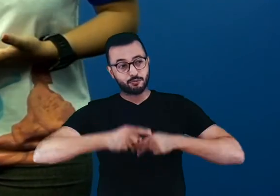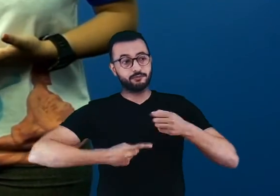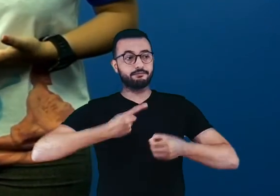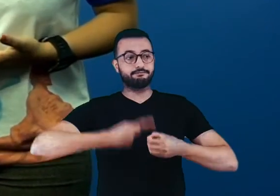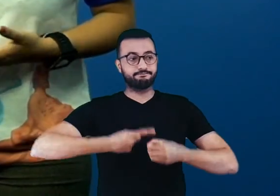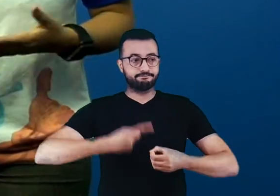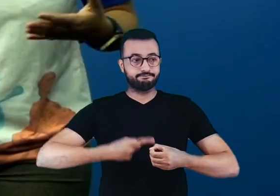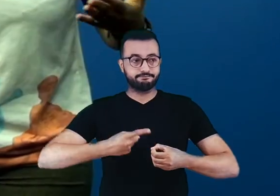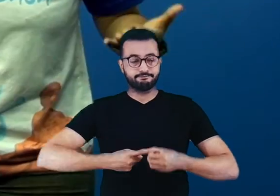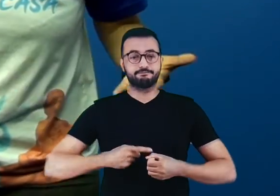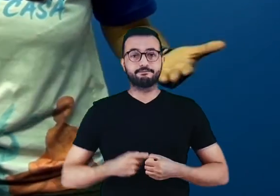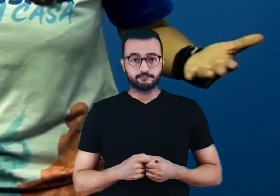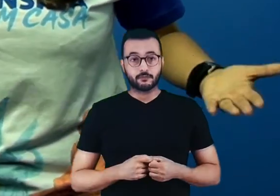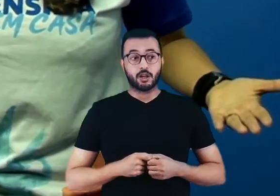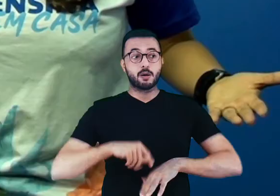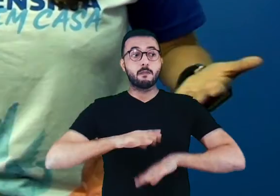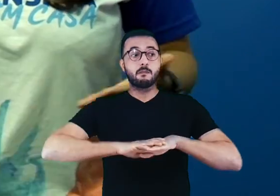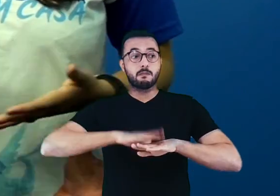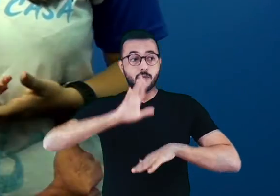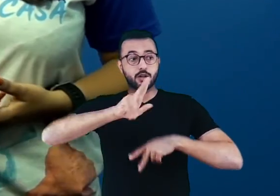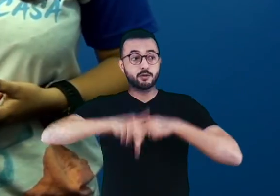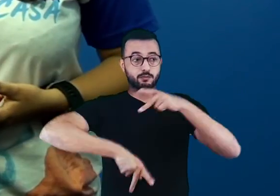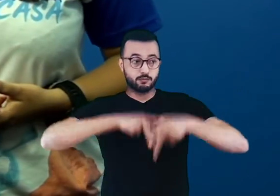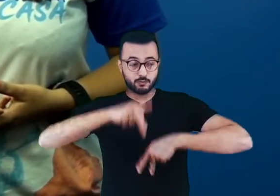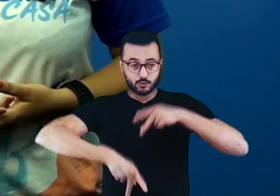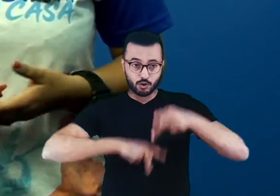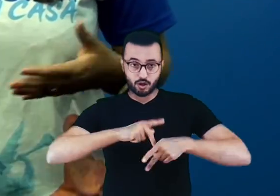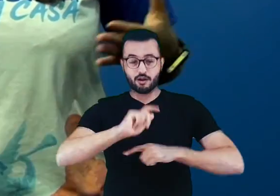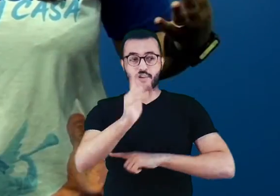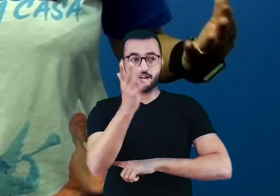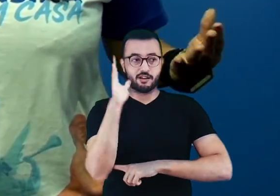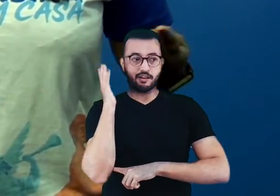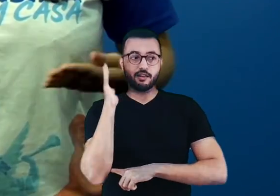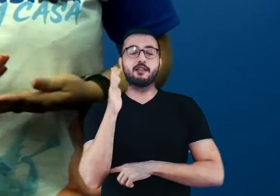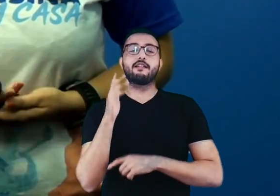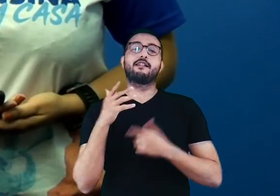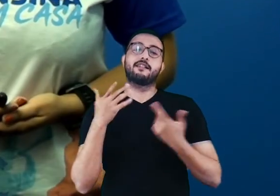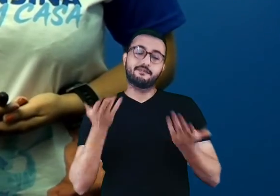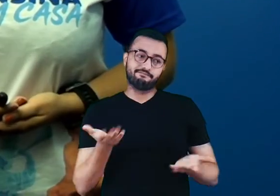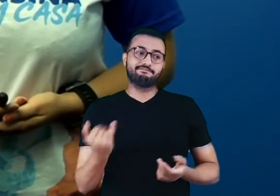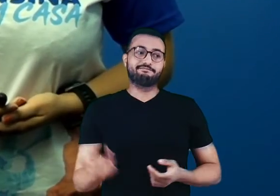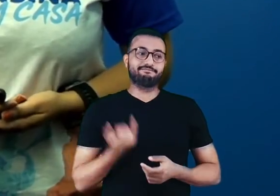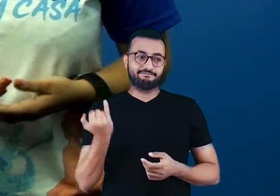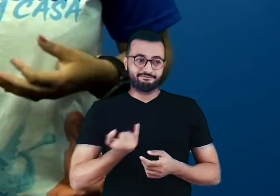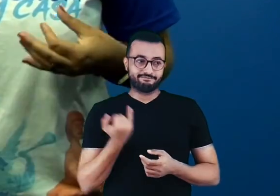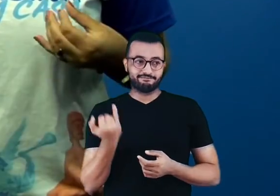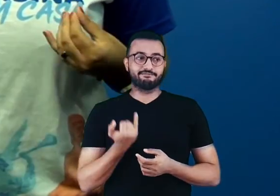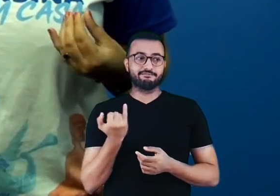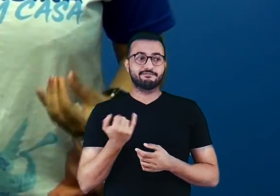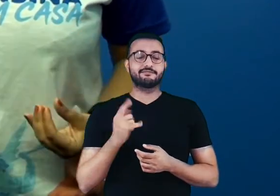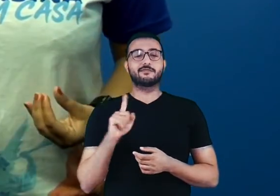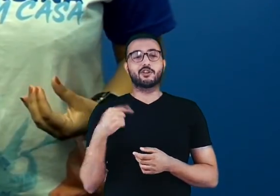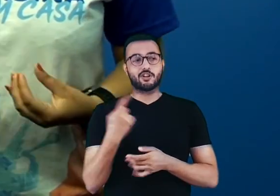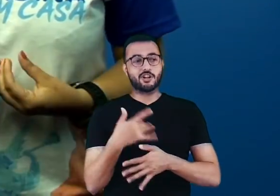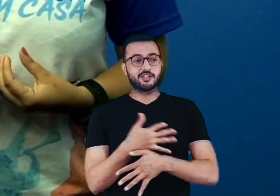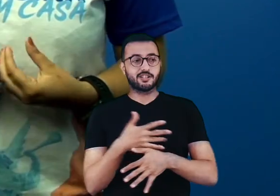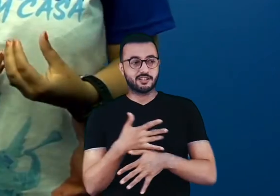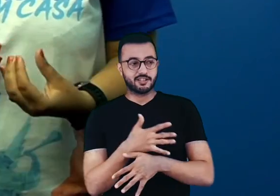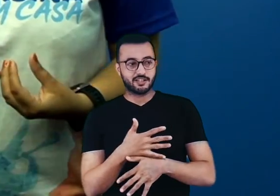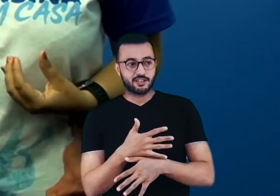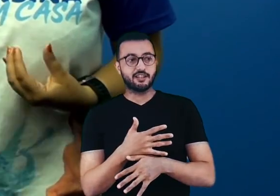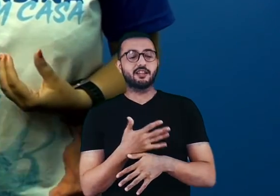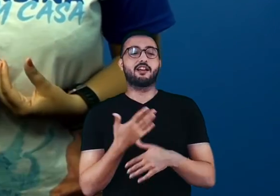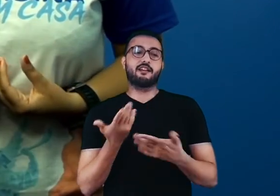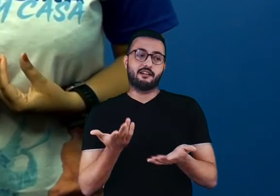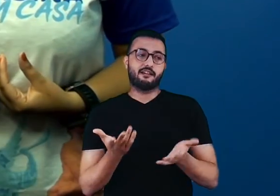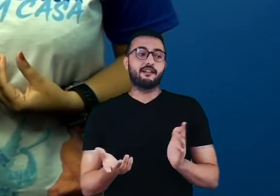interior do estado e o mais populoso da zona da mata. Veja o quanto é importante, né, a nossa cidade, o